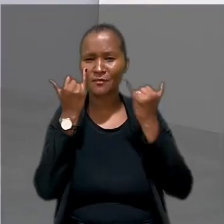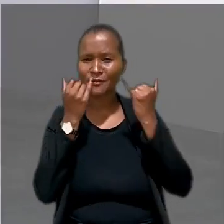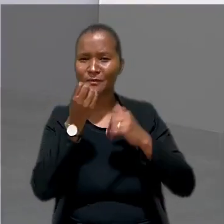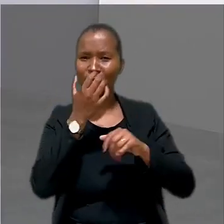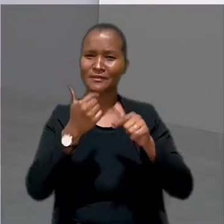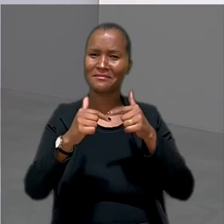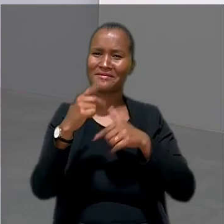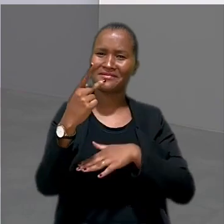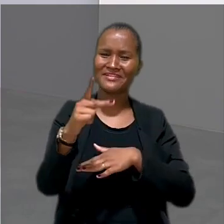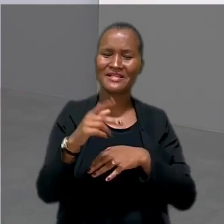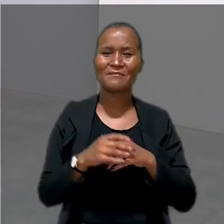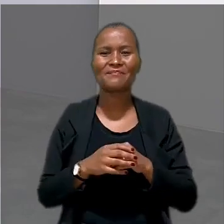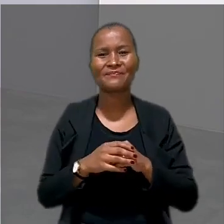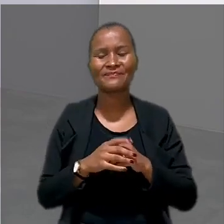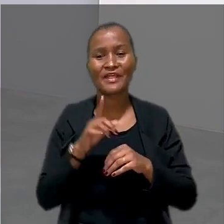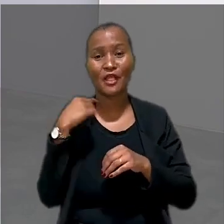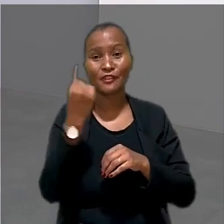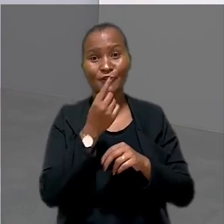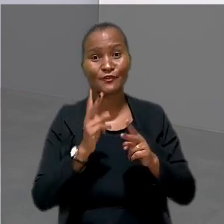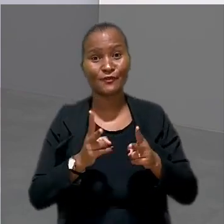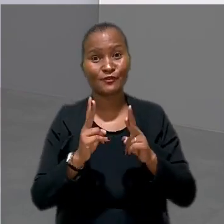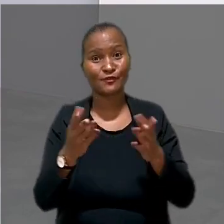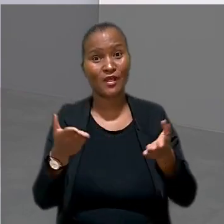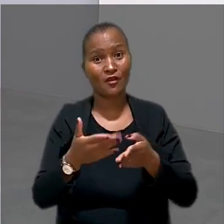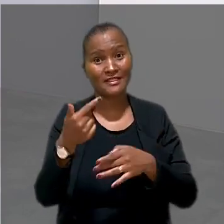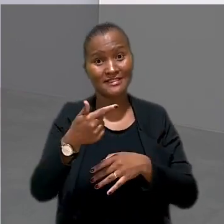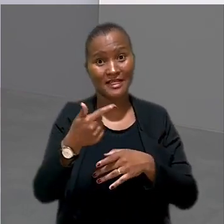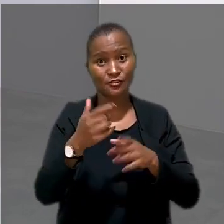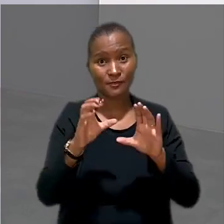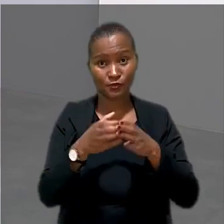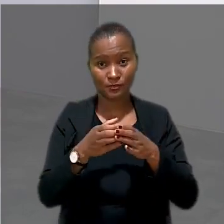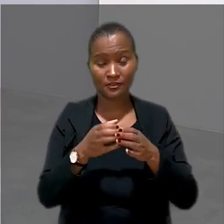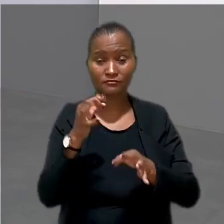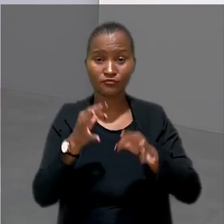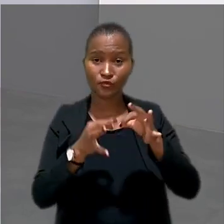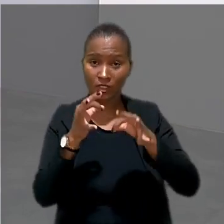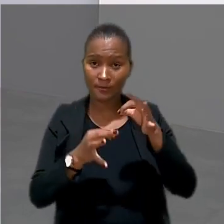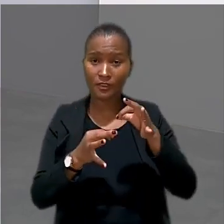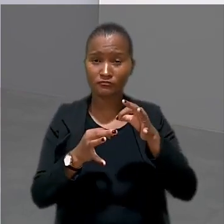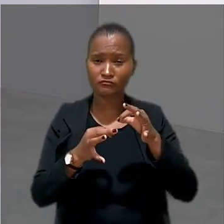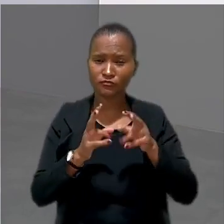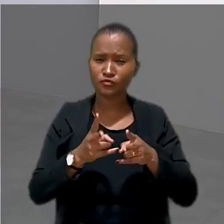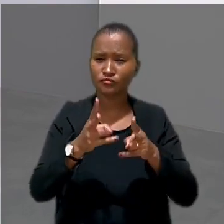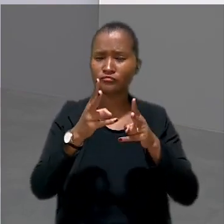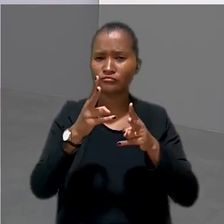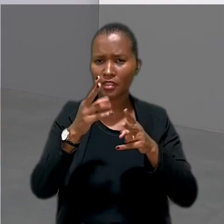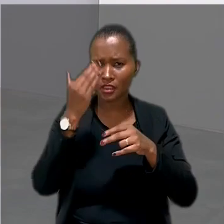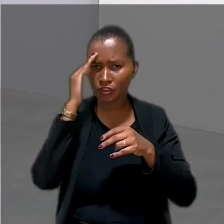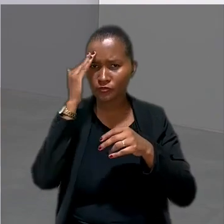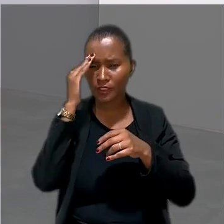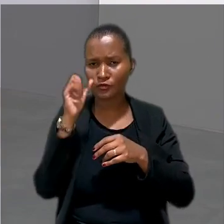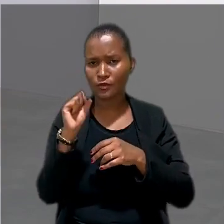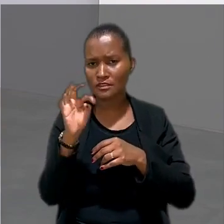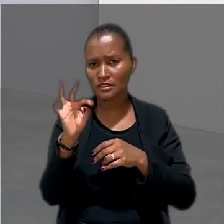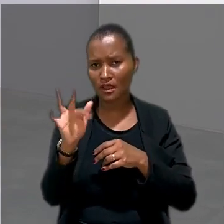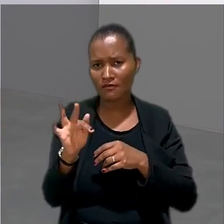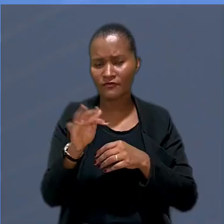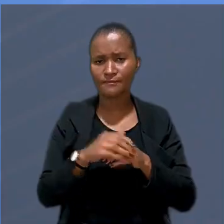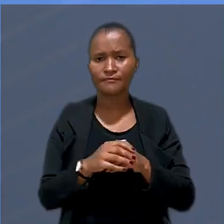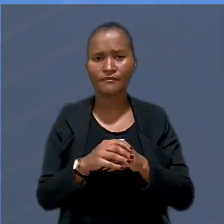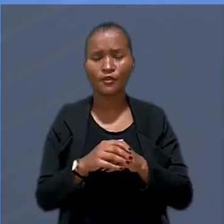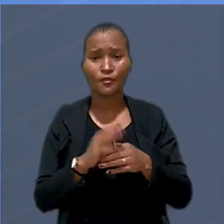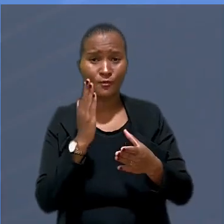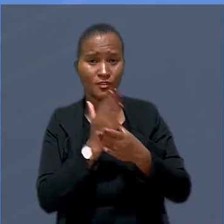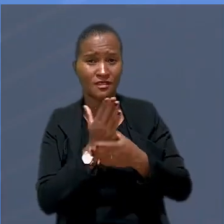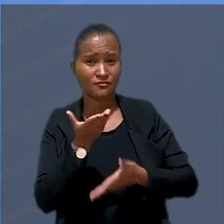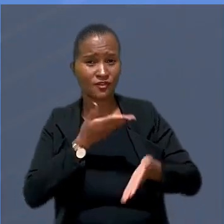informações. Bom trabalho para você. E a gente segue agora para a sétima turma, que em um julgamento seguiu o entendimento do Supremo Tribunal Federal.